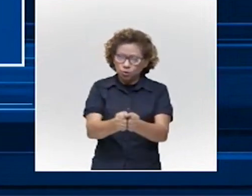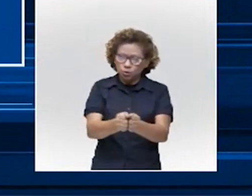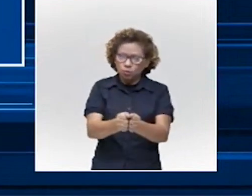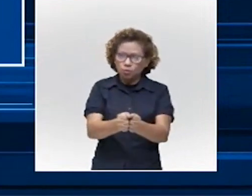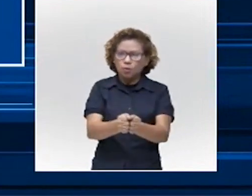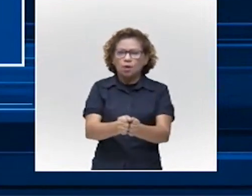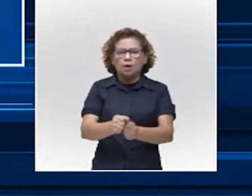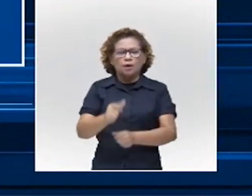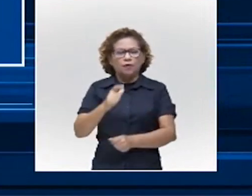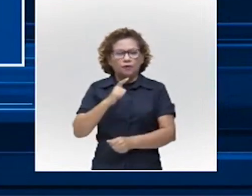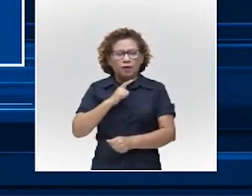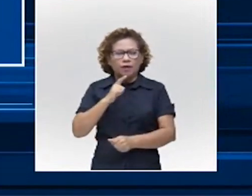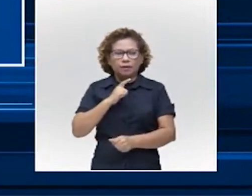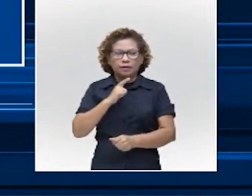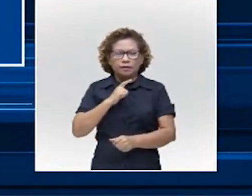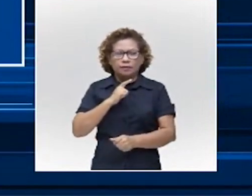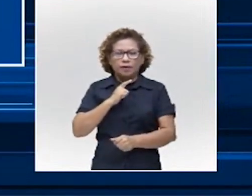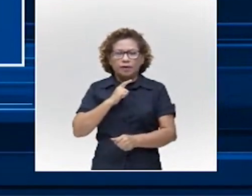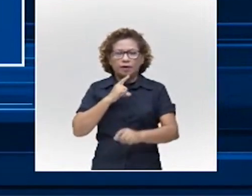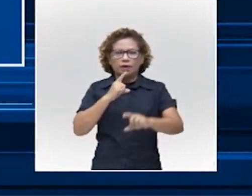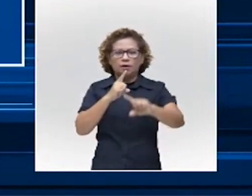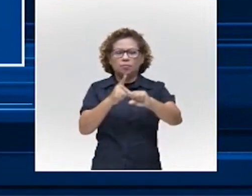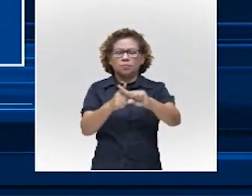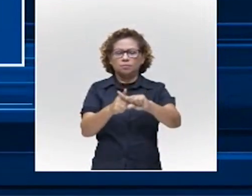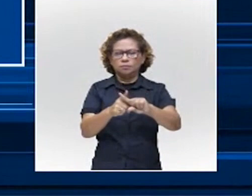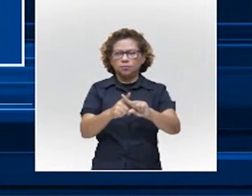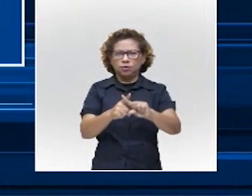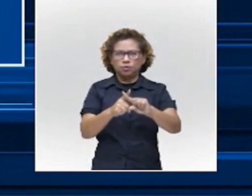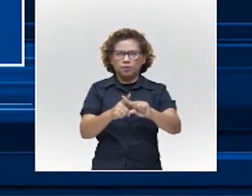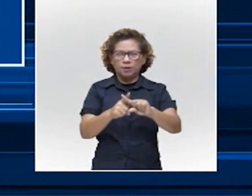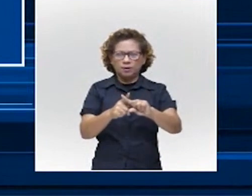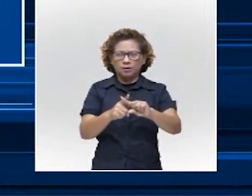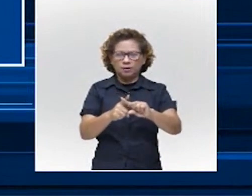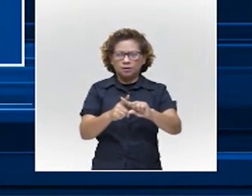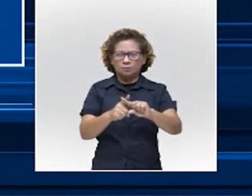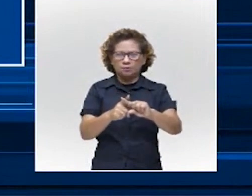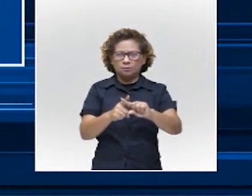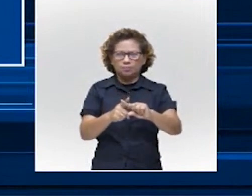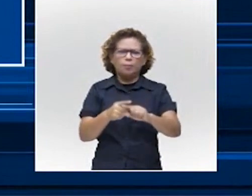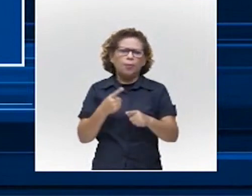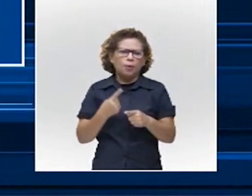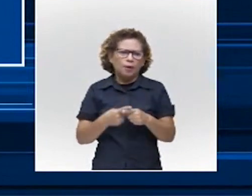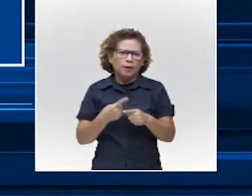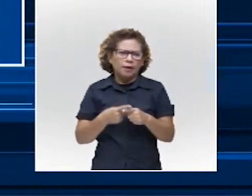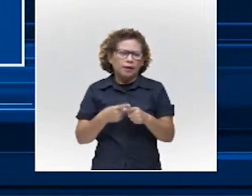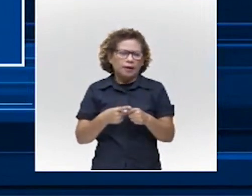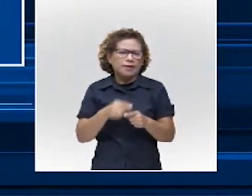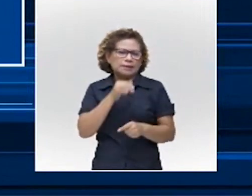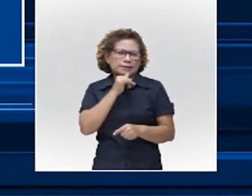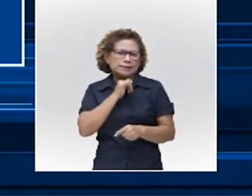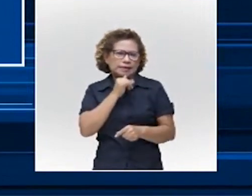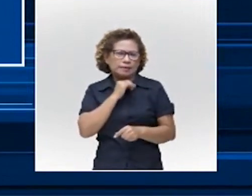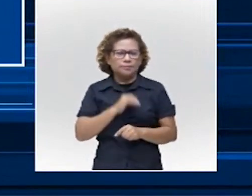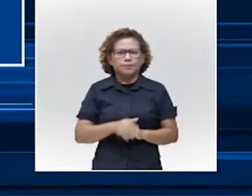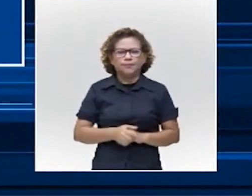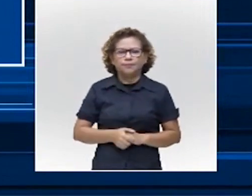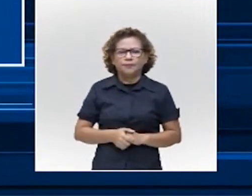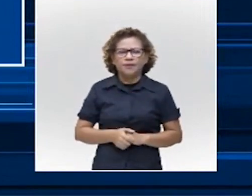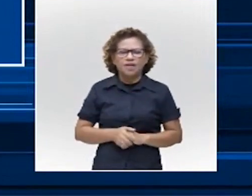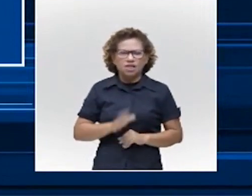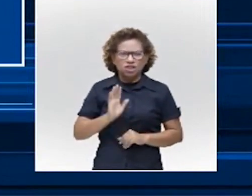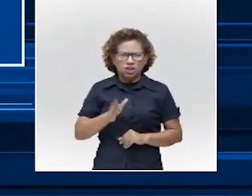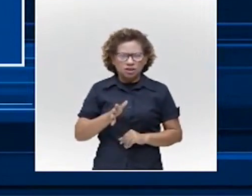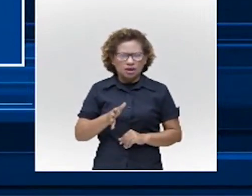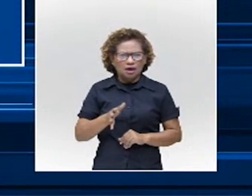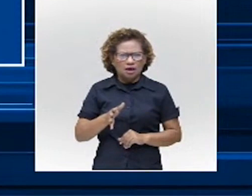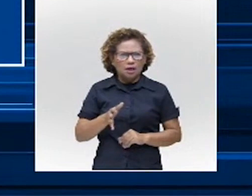uma multiplicação. O que que isso tem a ver? Tem a ver pelo seguinte, olha só. Já que eu quero determinar